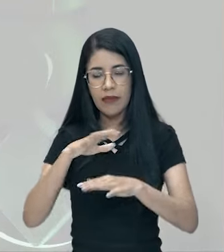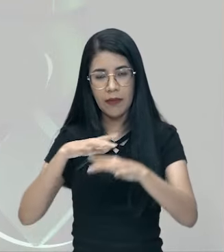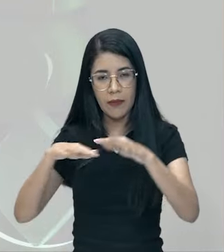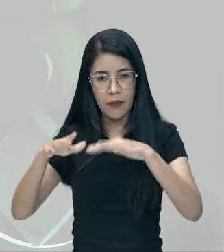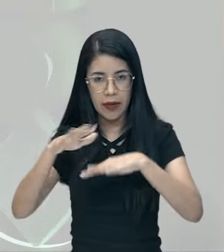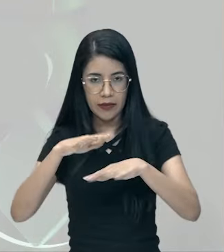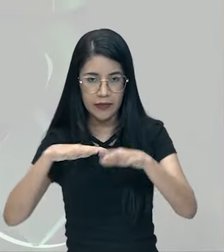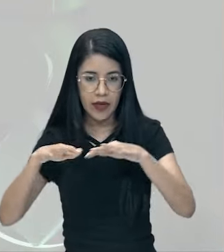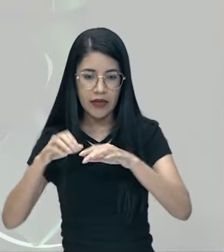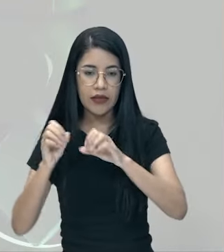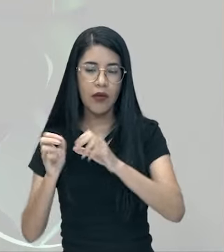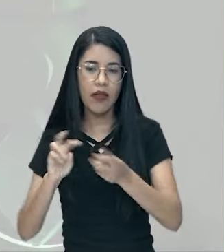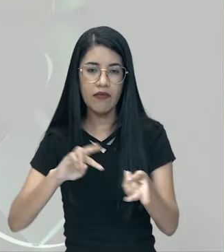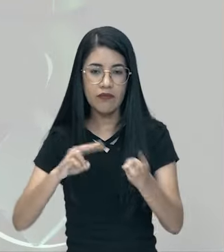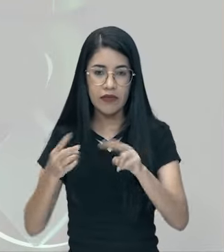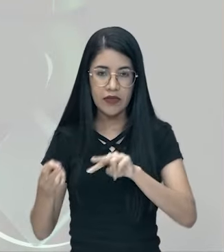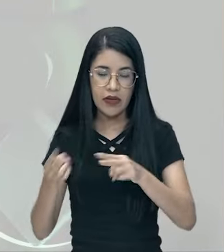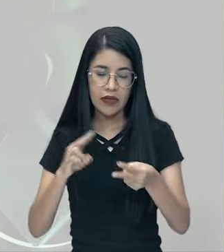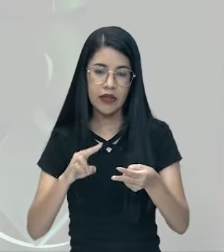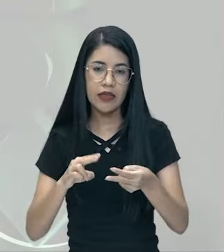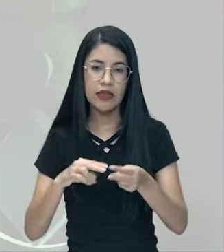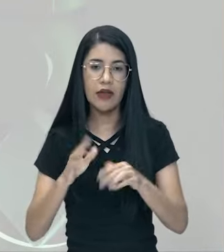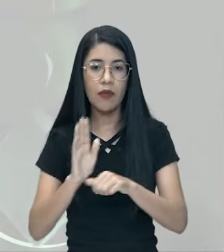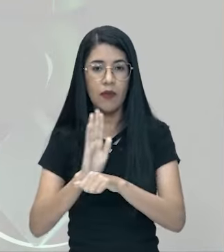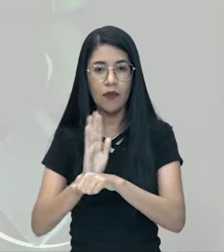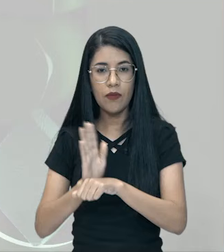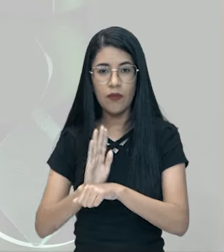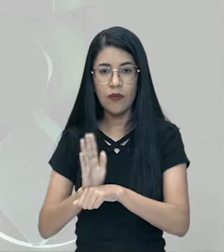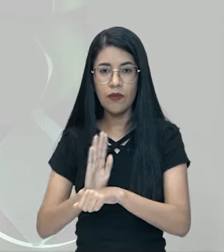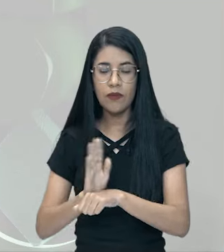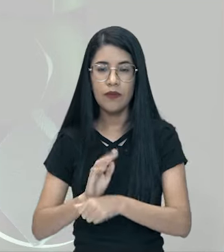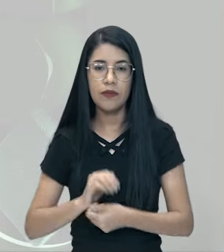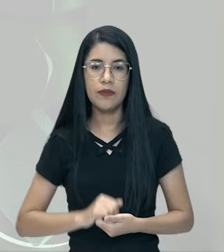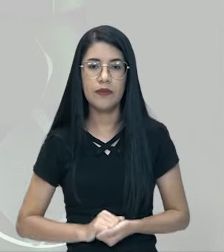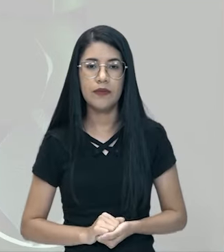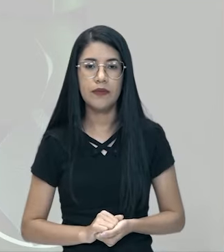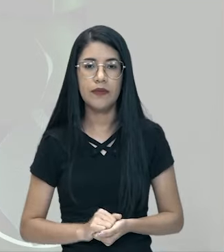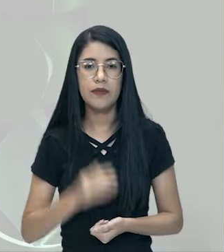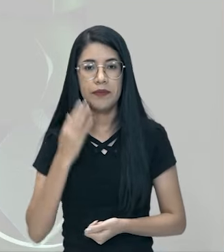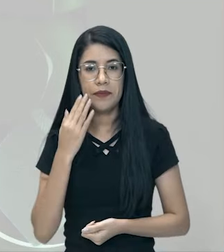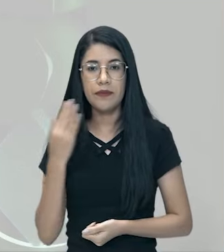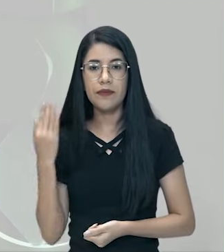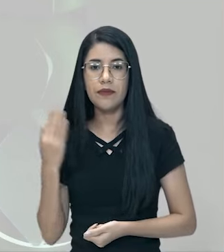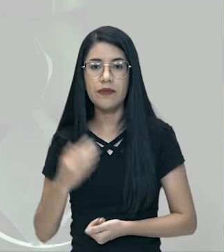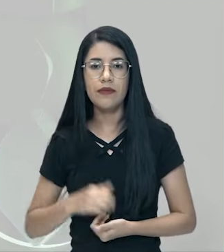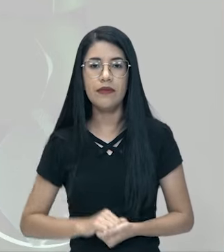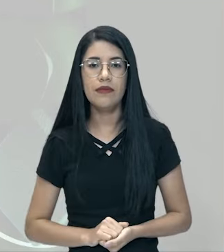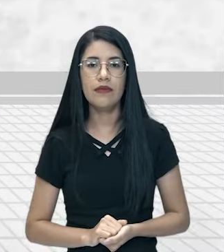perturbação, vamos agora chamar a nossa animação. Olha lá.